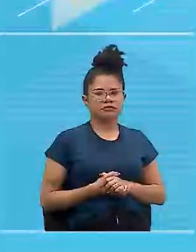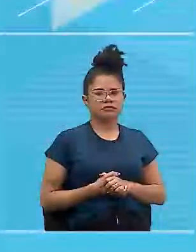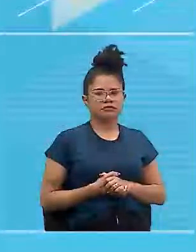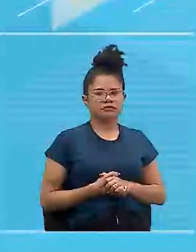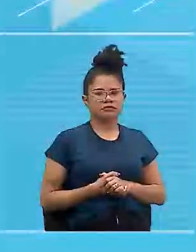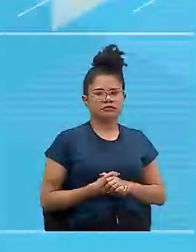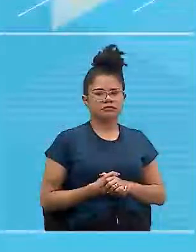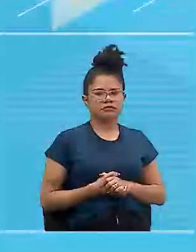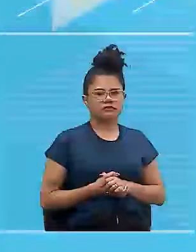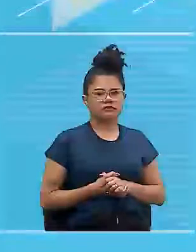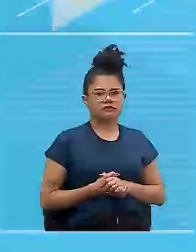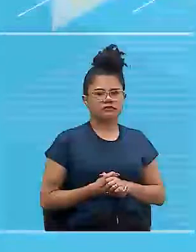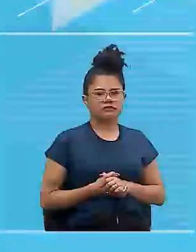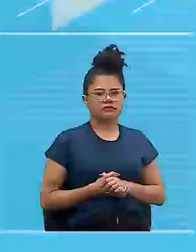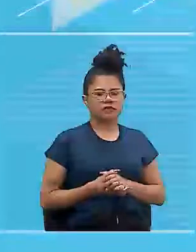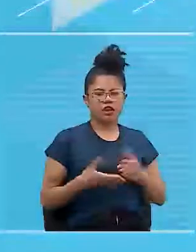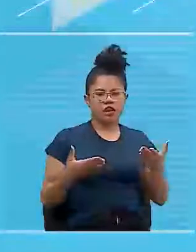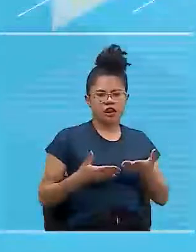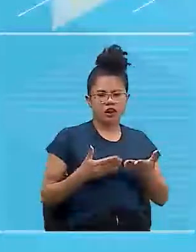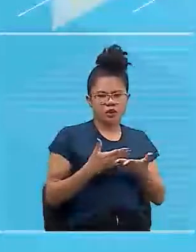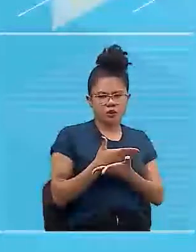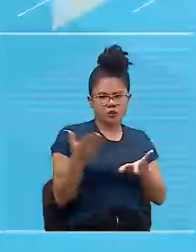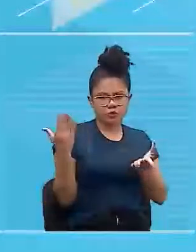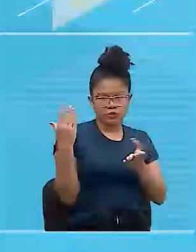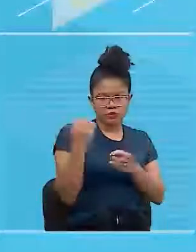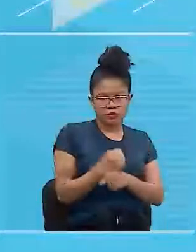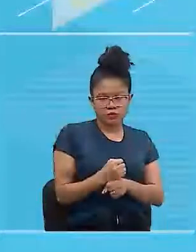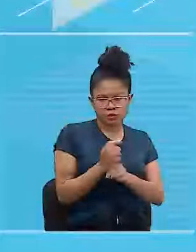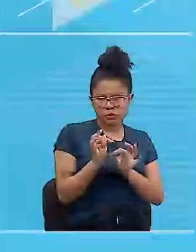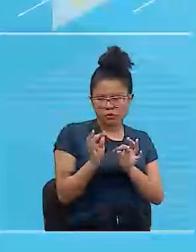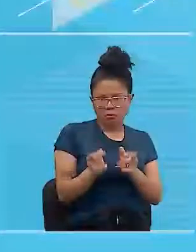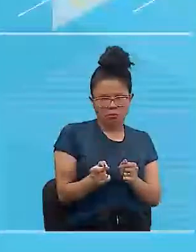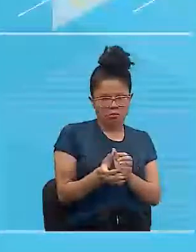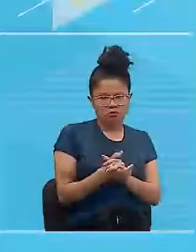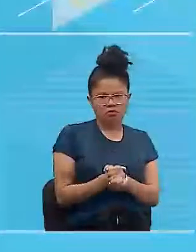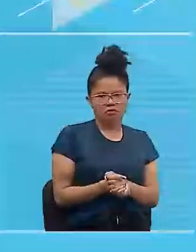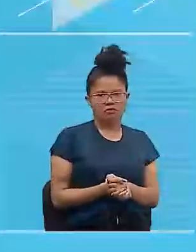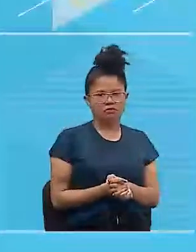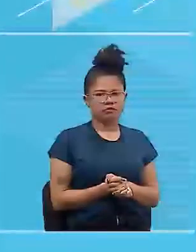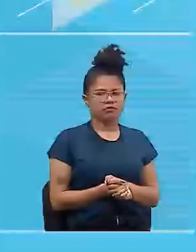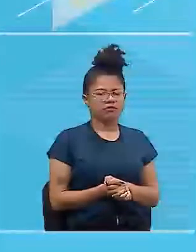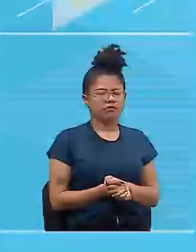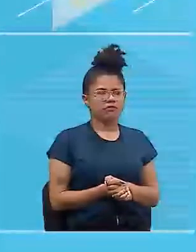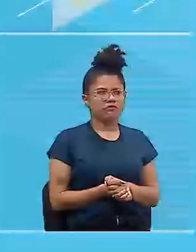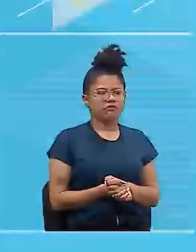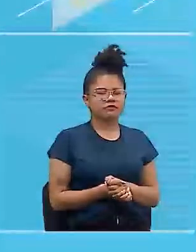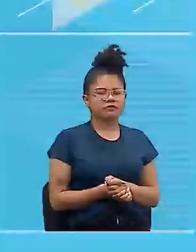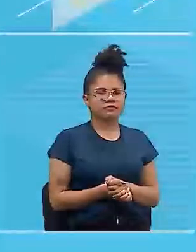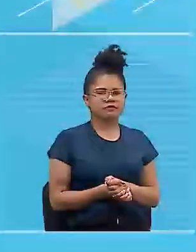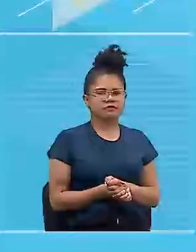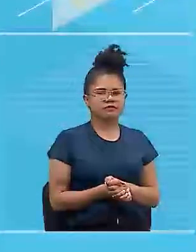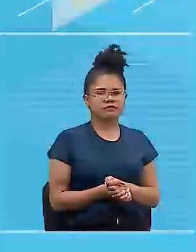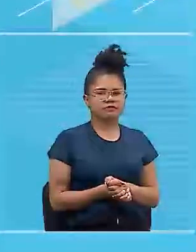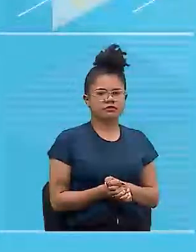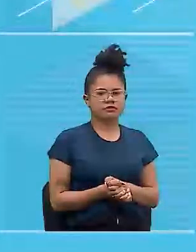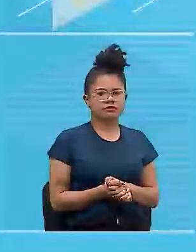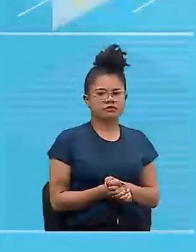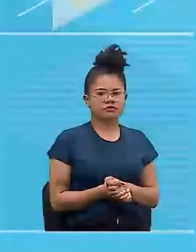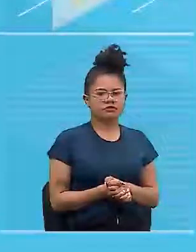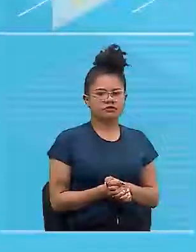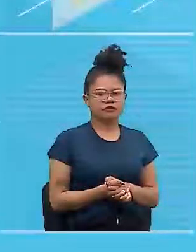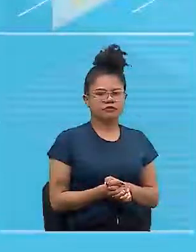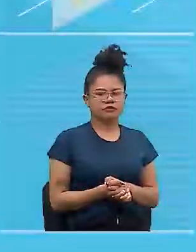a agora tu vai somar tudo e agora tu vai somar tudinho